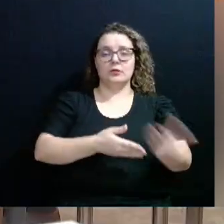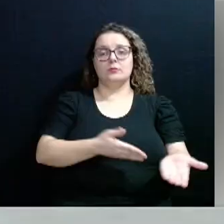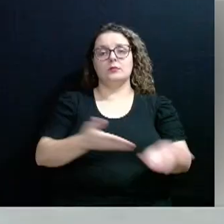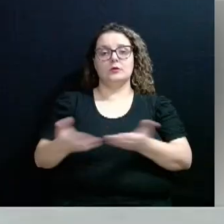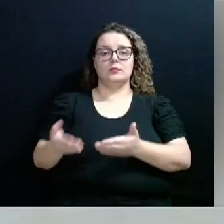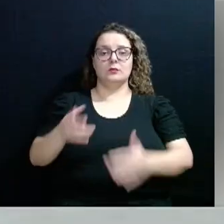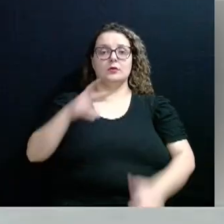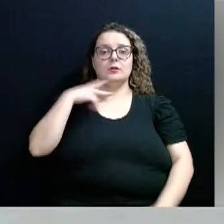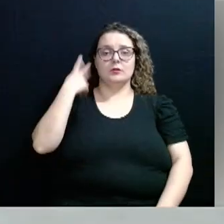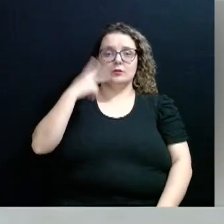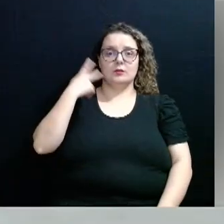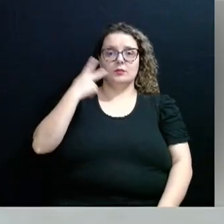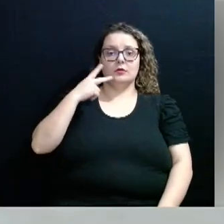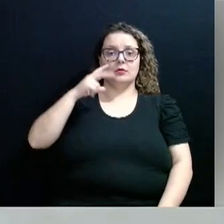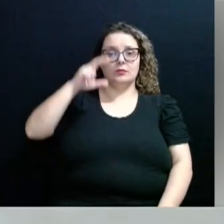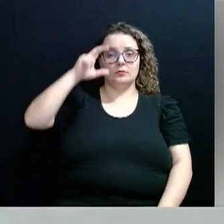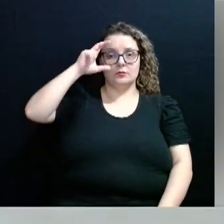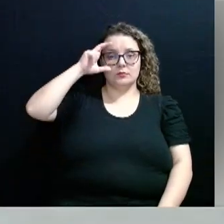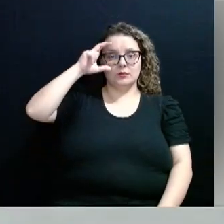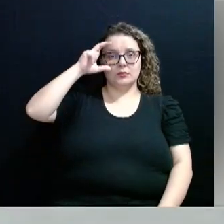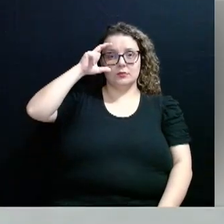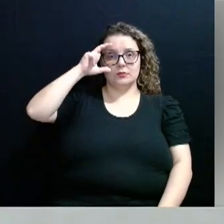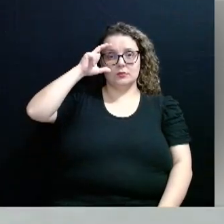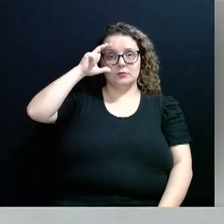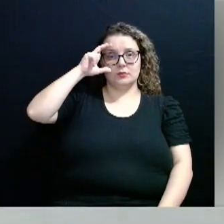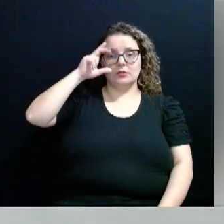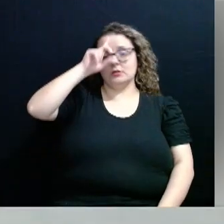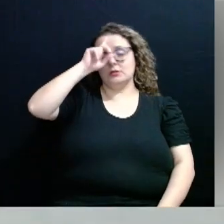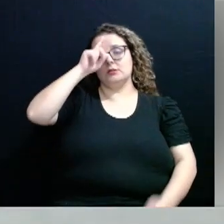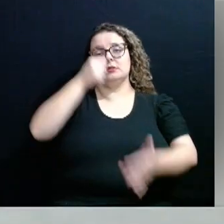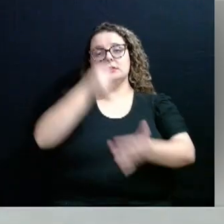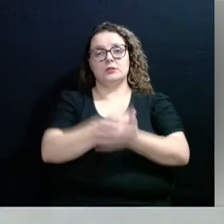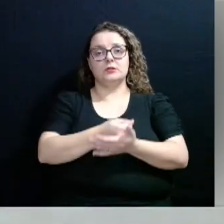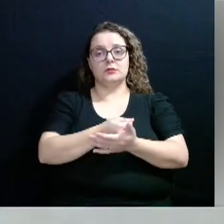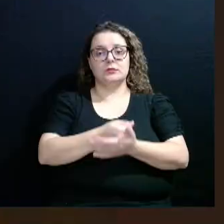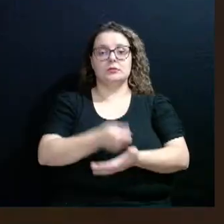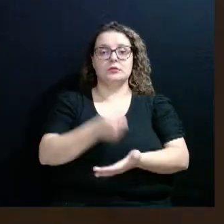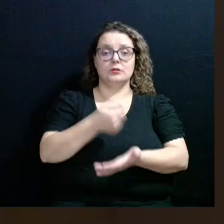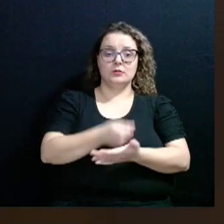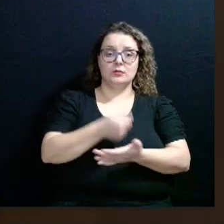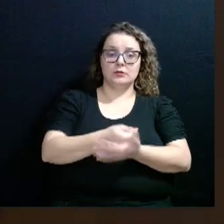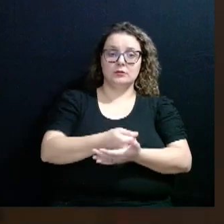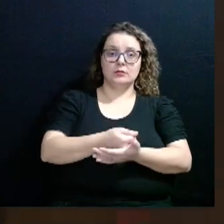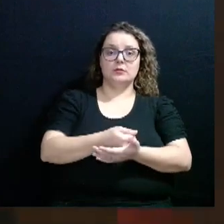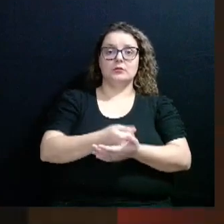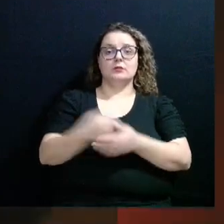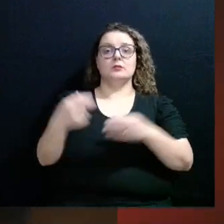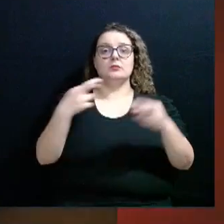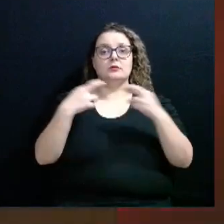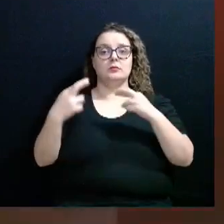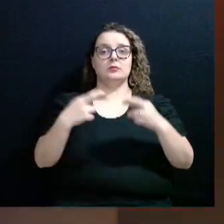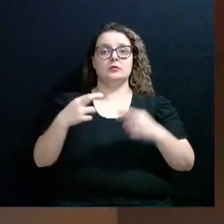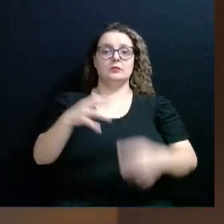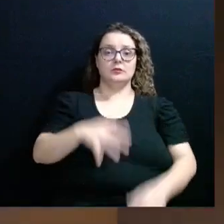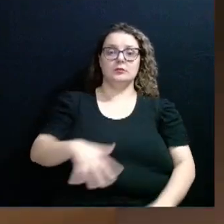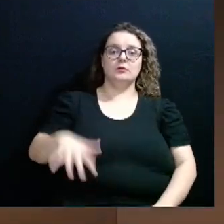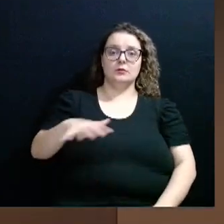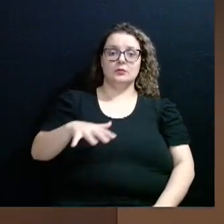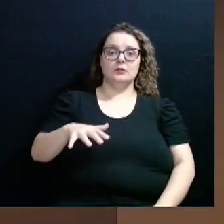vereador Carlinhos Camelot, que determina a obrigatoriedade da verificação diária dos elevadores